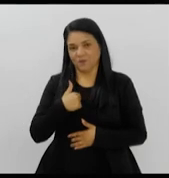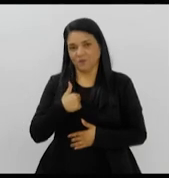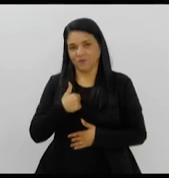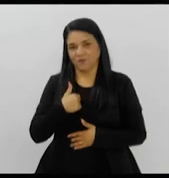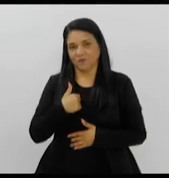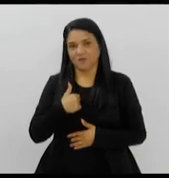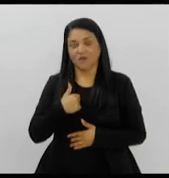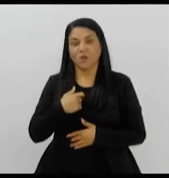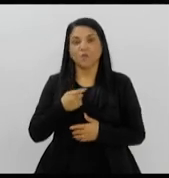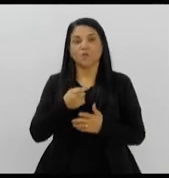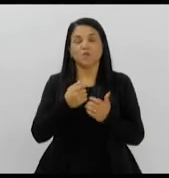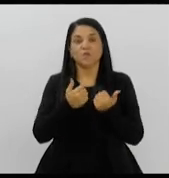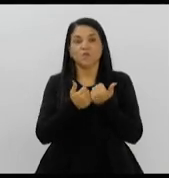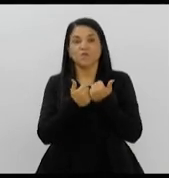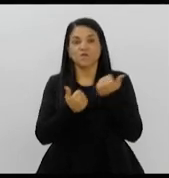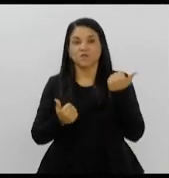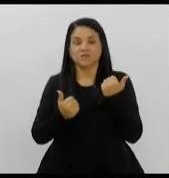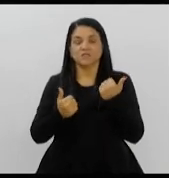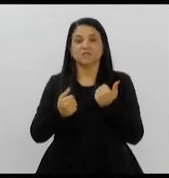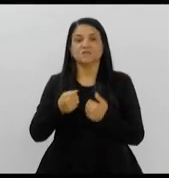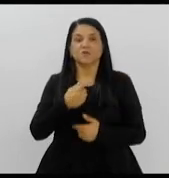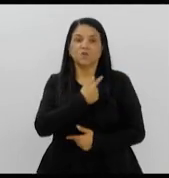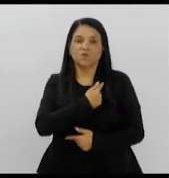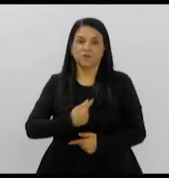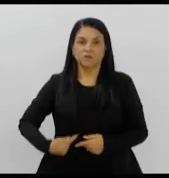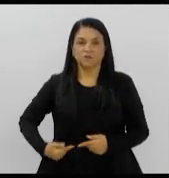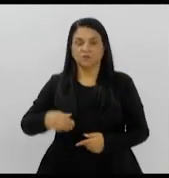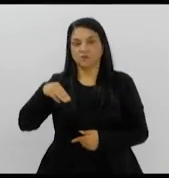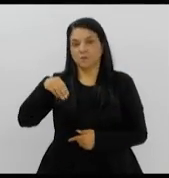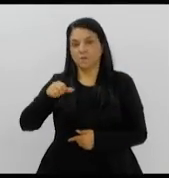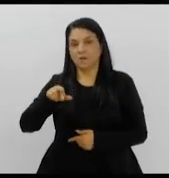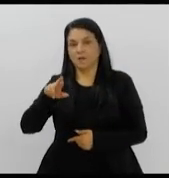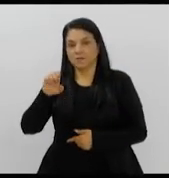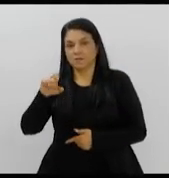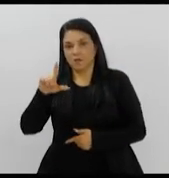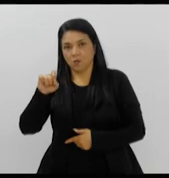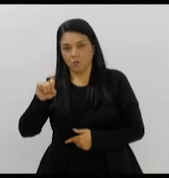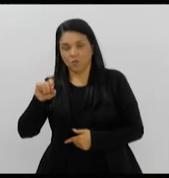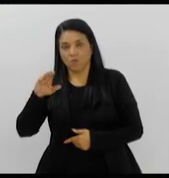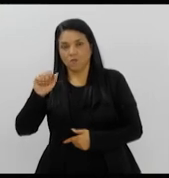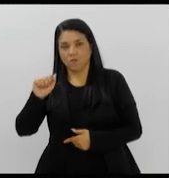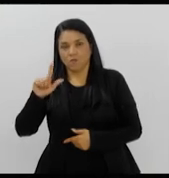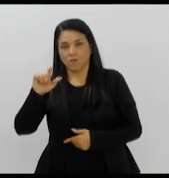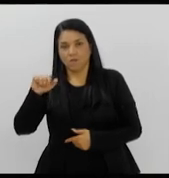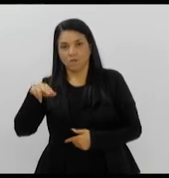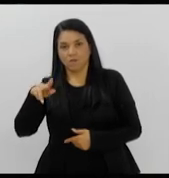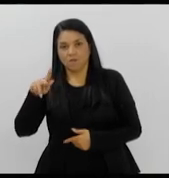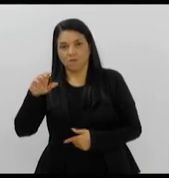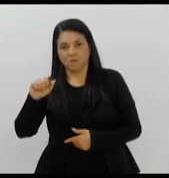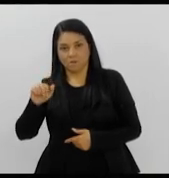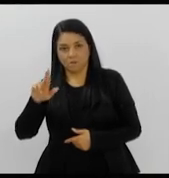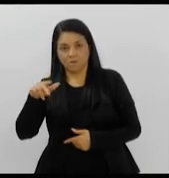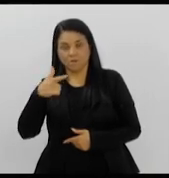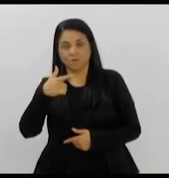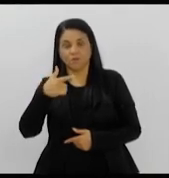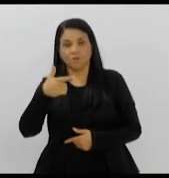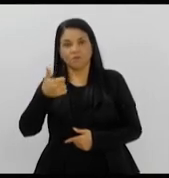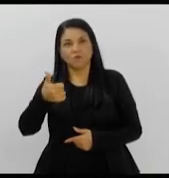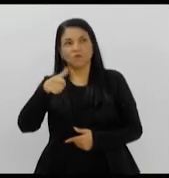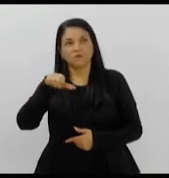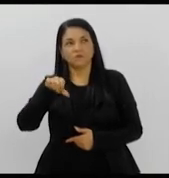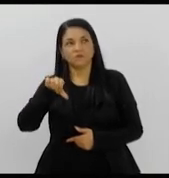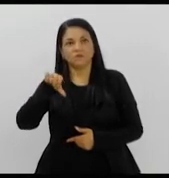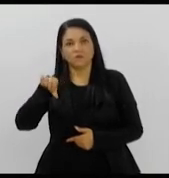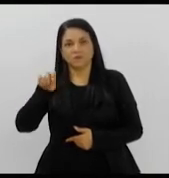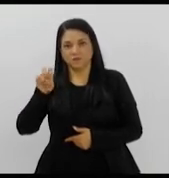como vice-governador de Marcelo Alencar, em 95. Ele ganhou a eleição, porque ele